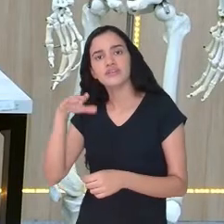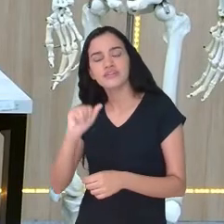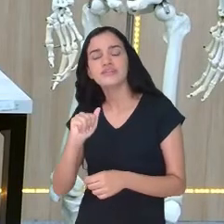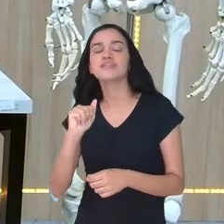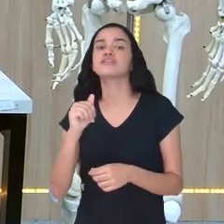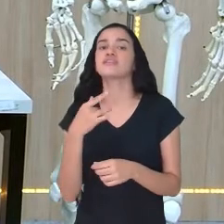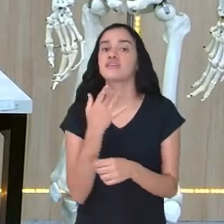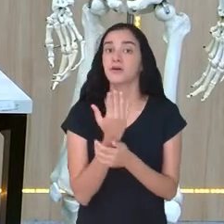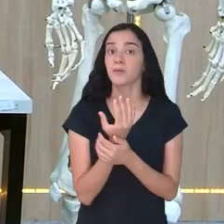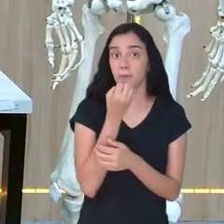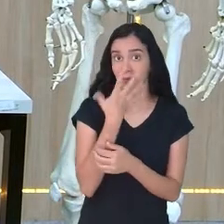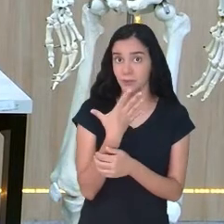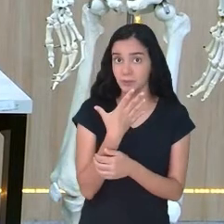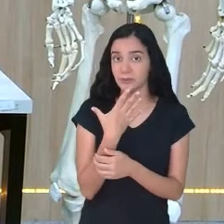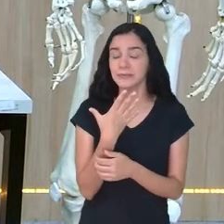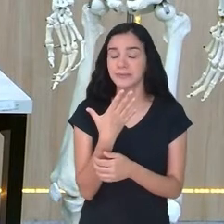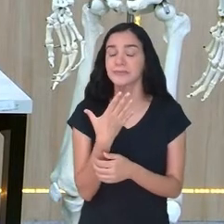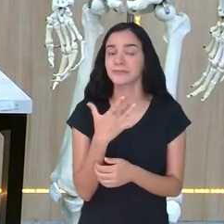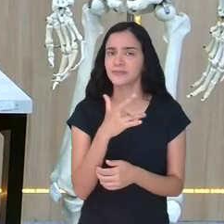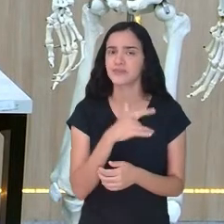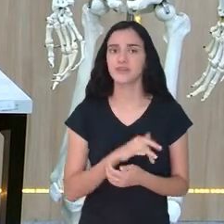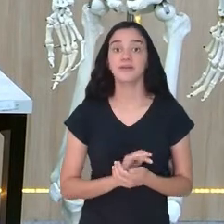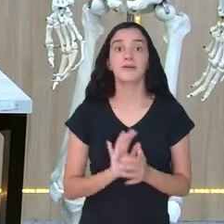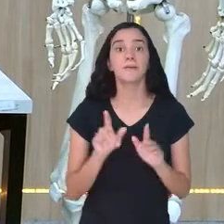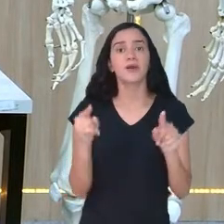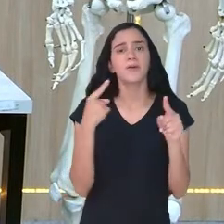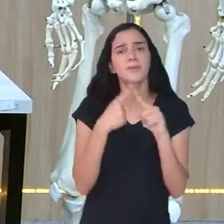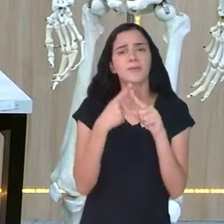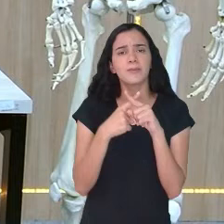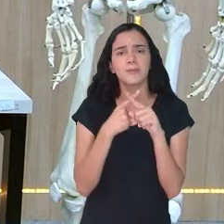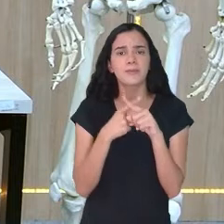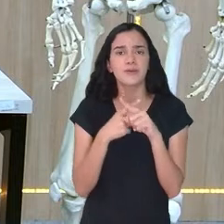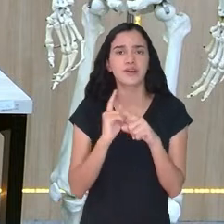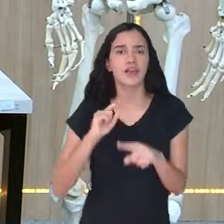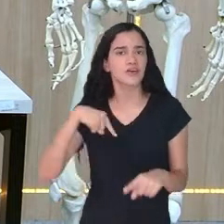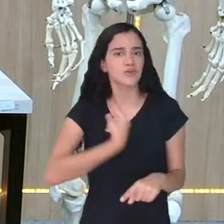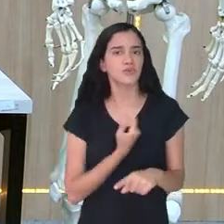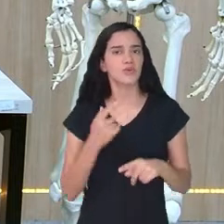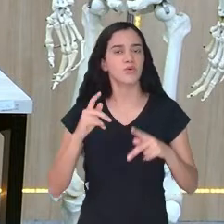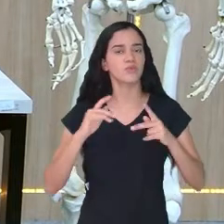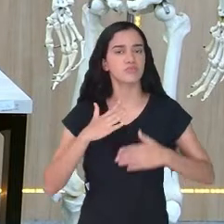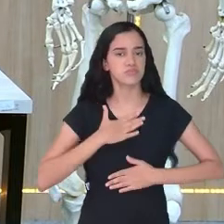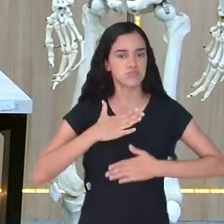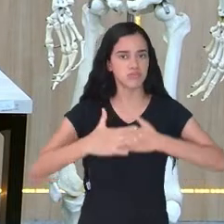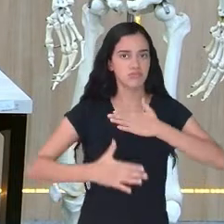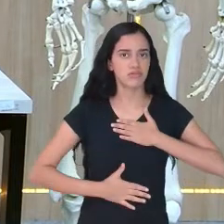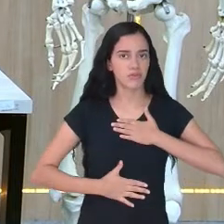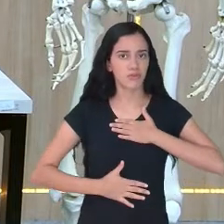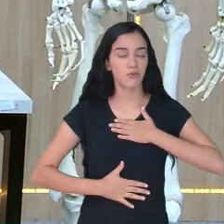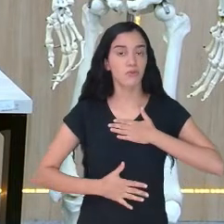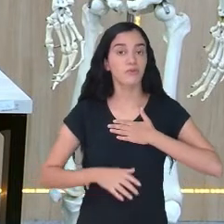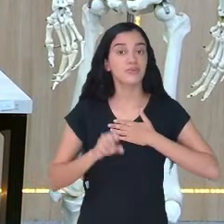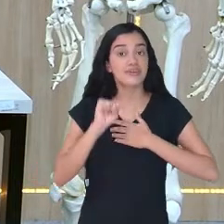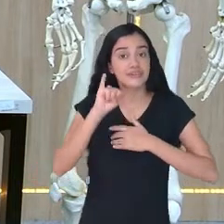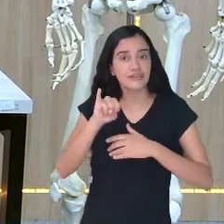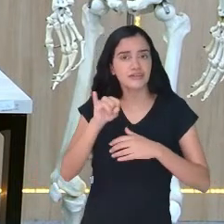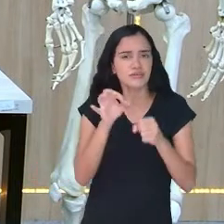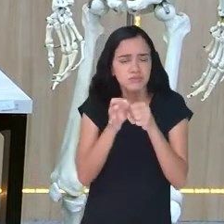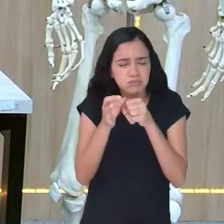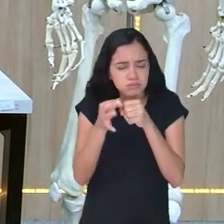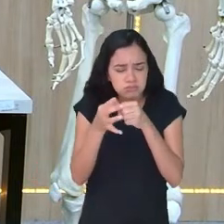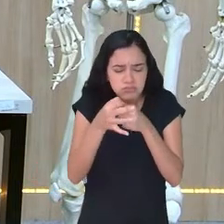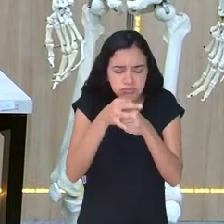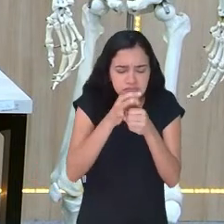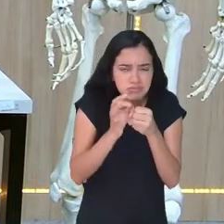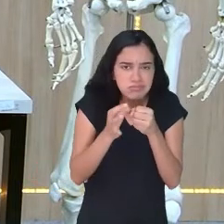mastigação, né? A questão de uma boa digestão. Por quê? O nosso corpo só vai absorver se essas partículas estiverem